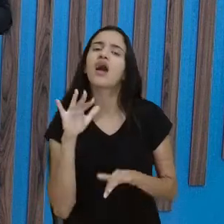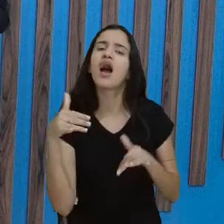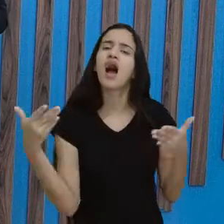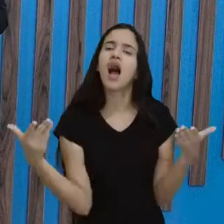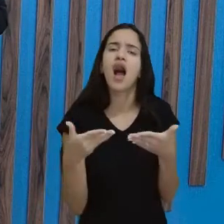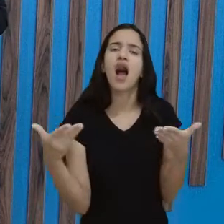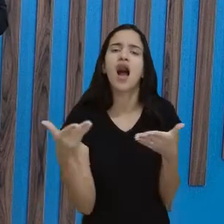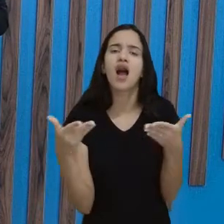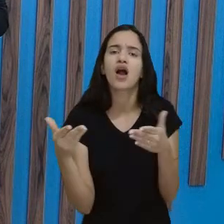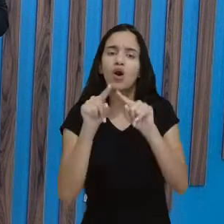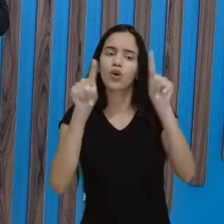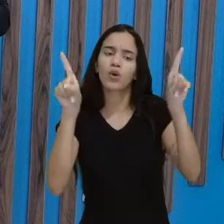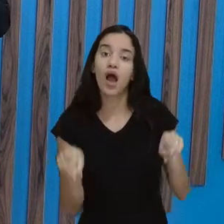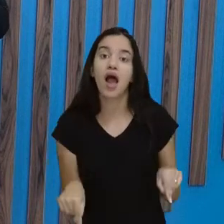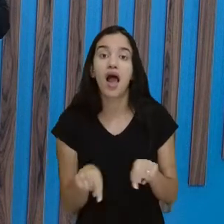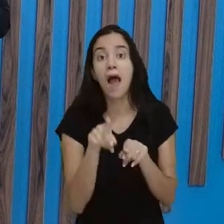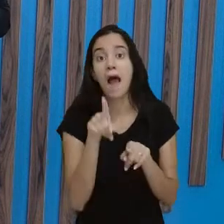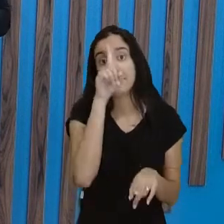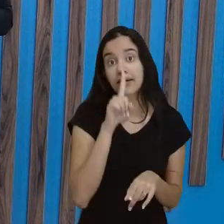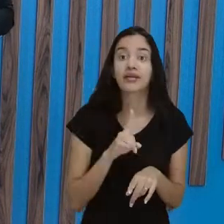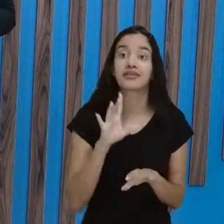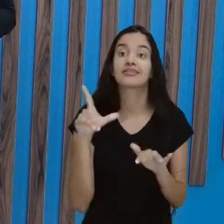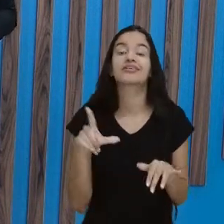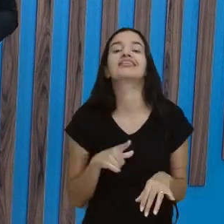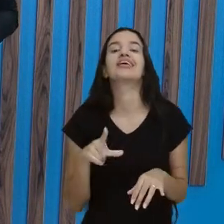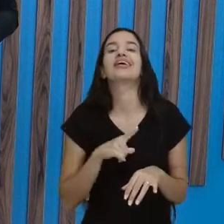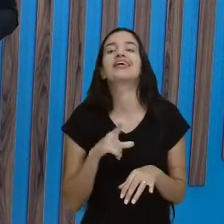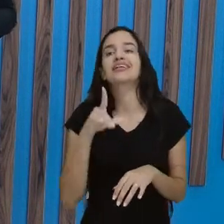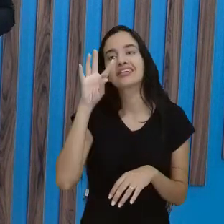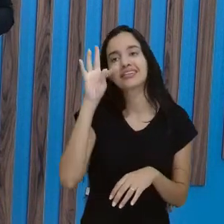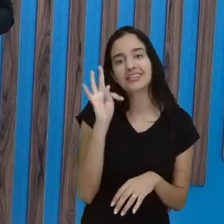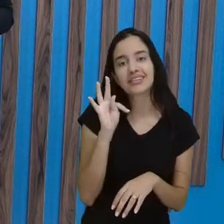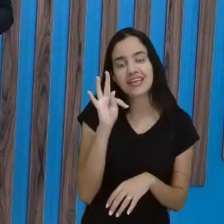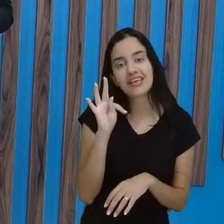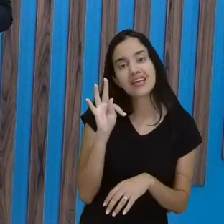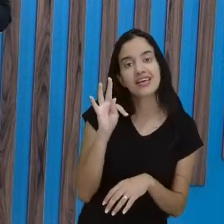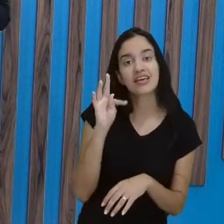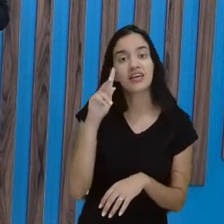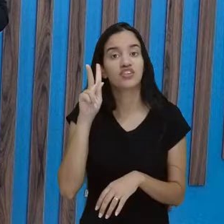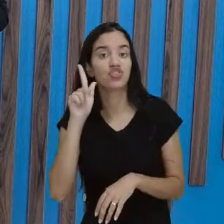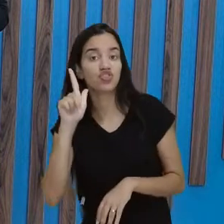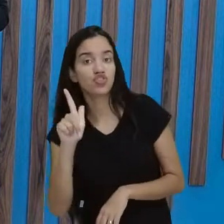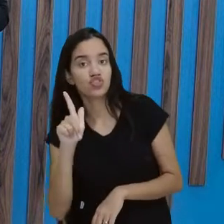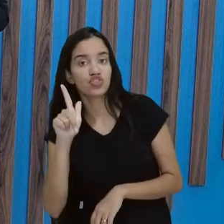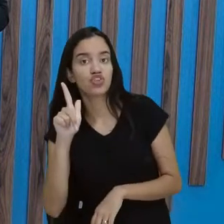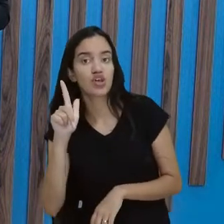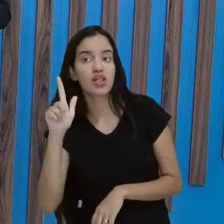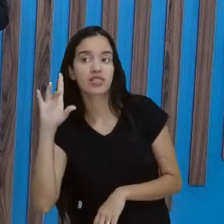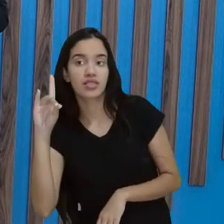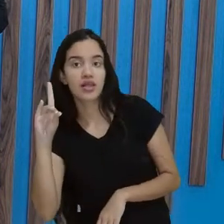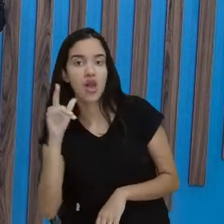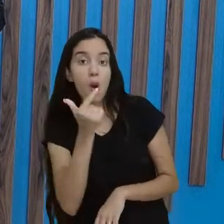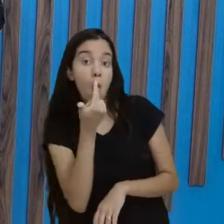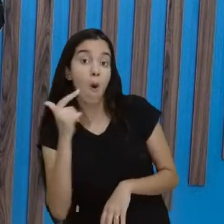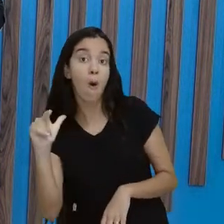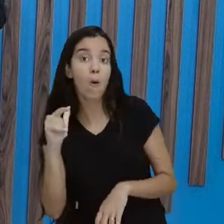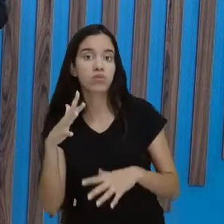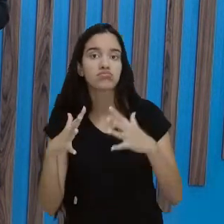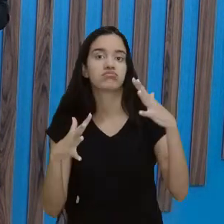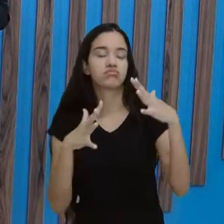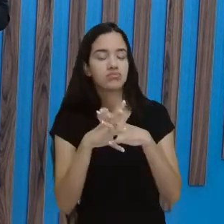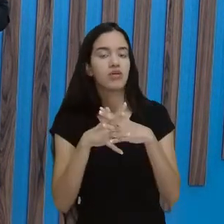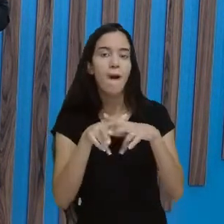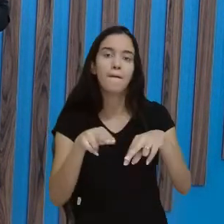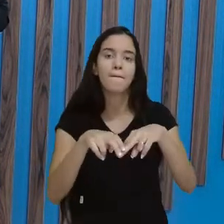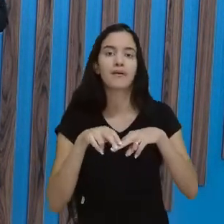no segundo quadro, todas têm T, tem G, tem D. São outras consoantes.